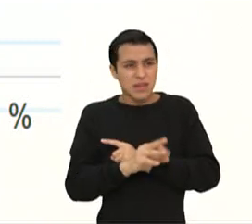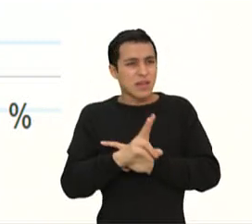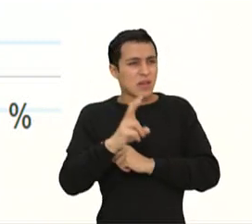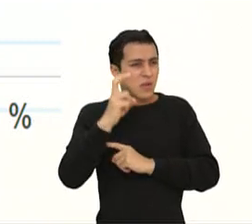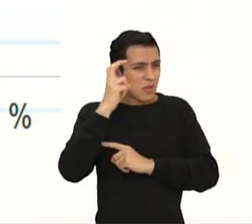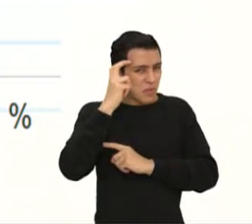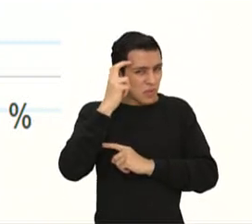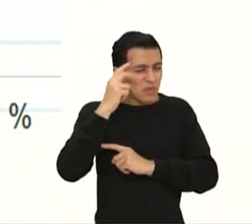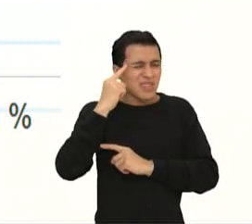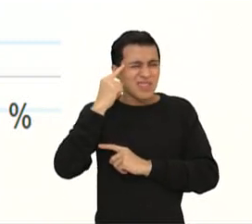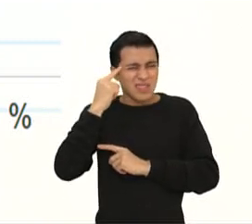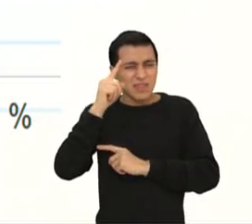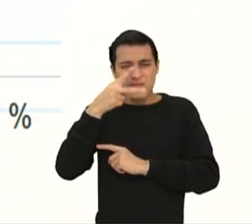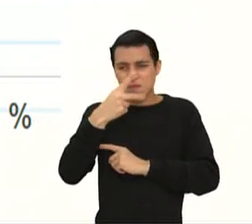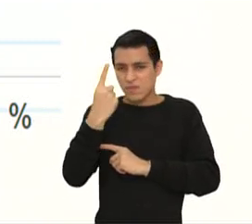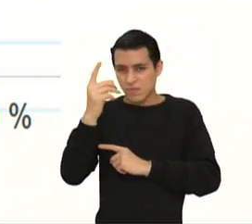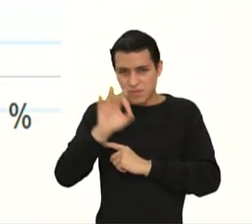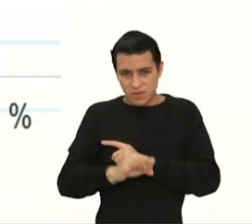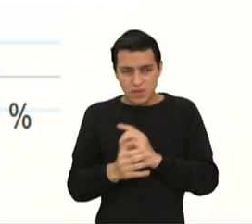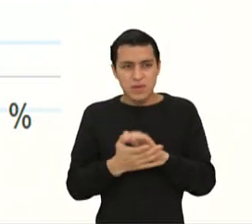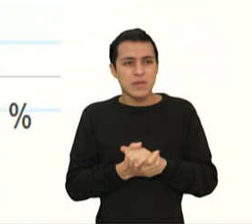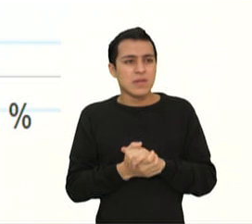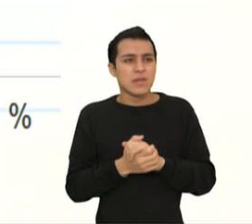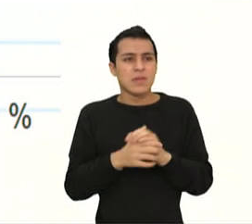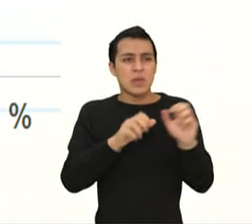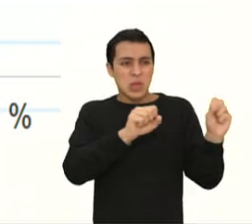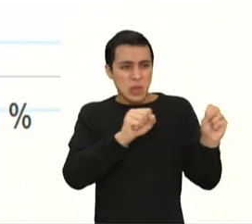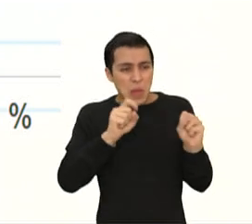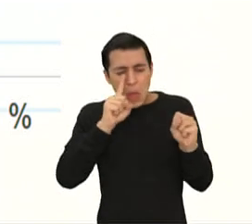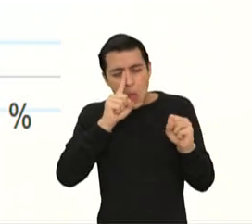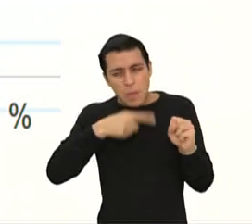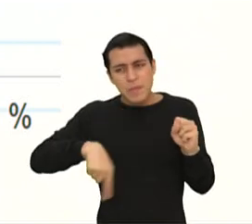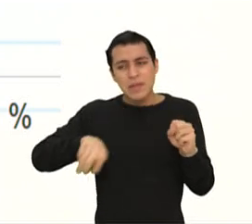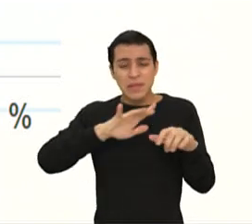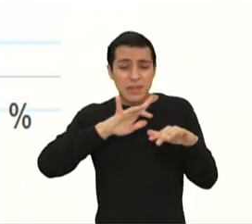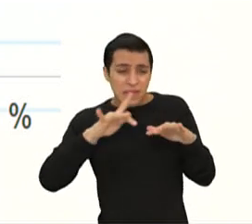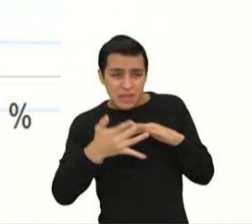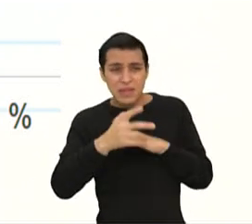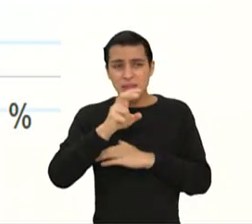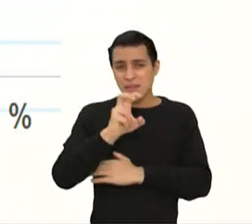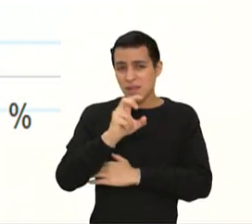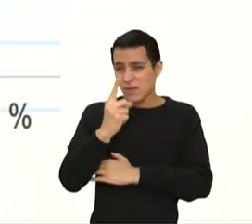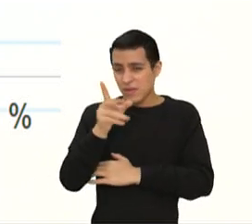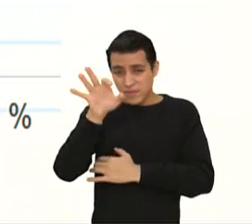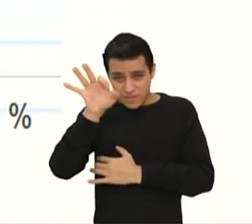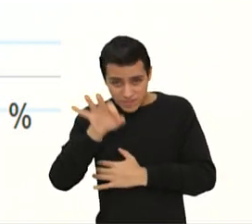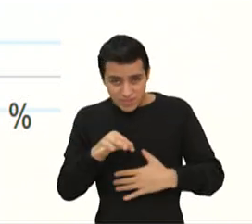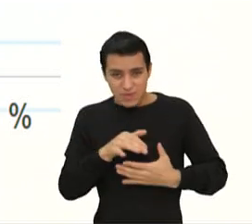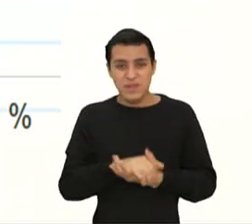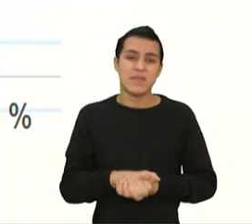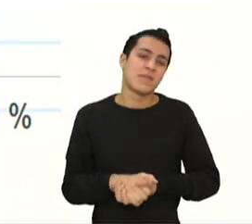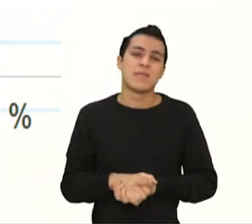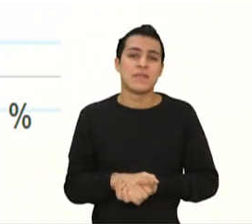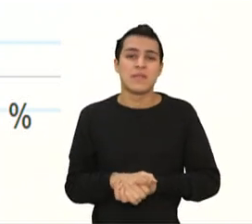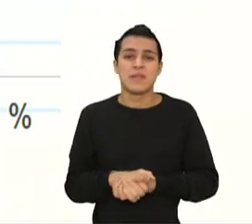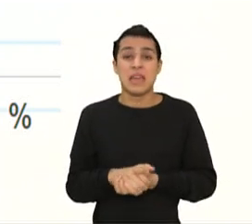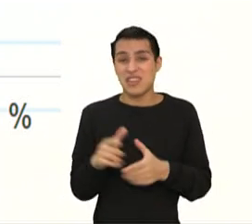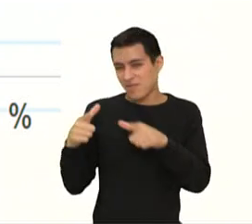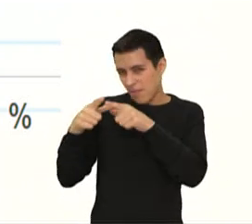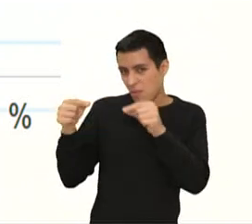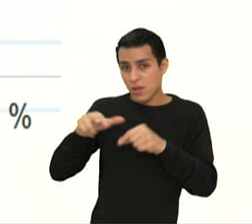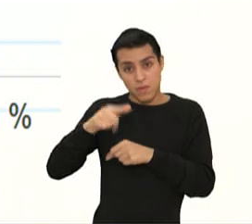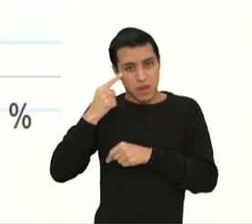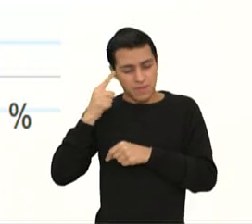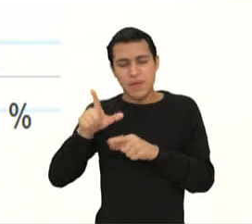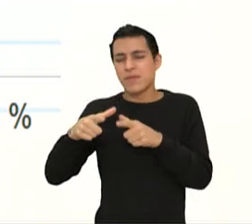japonesa, 21%. O poder e o risco das redes sociais, 51%. Como o exercício